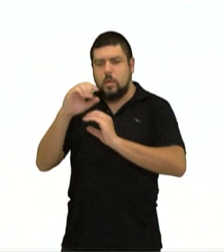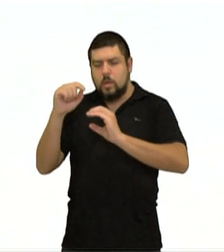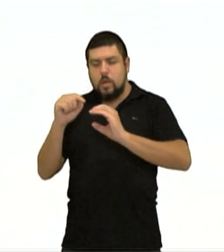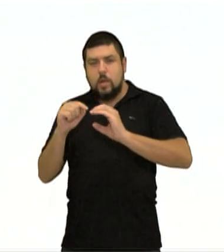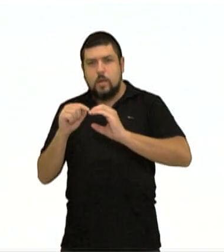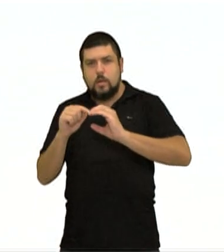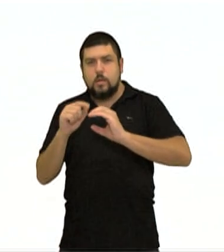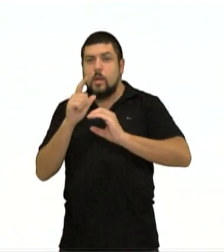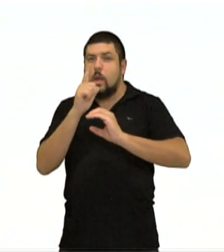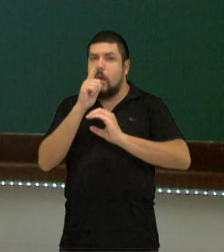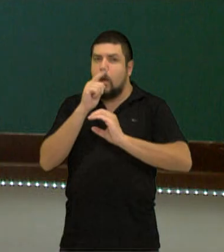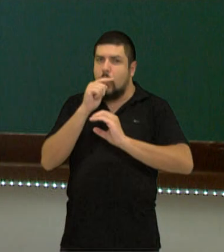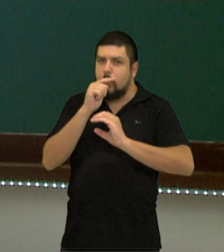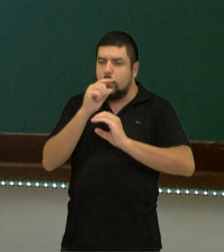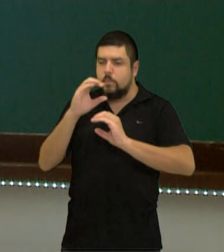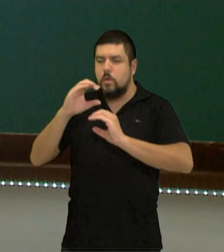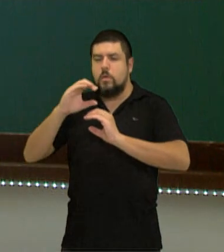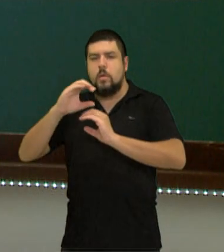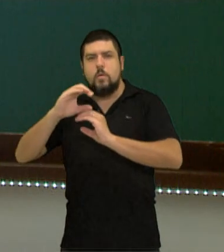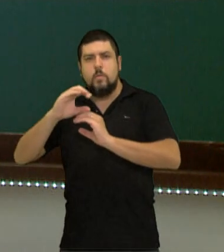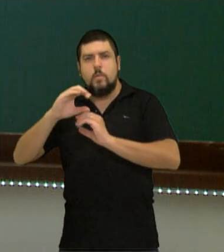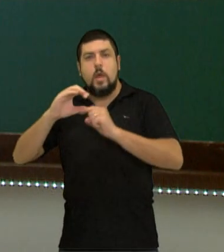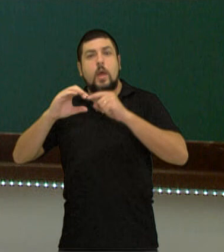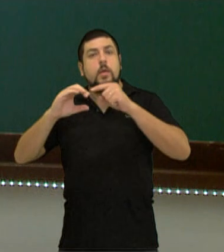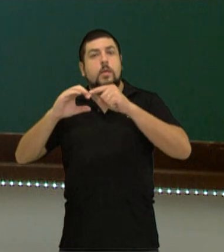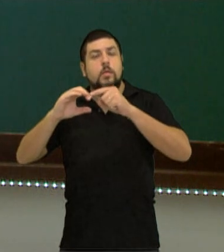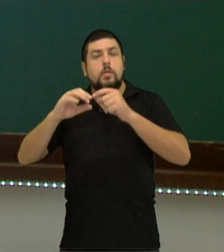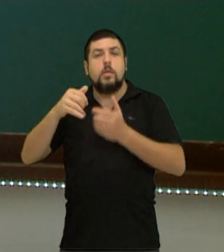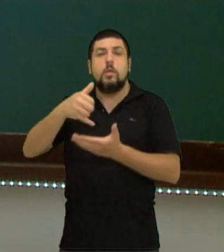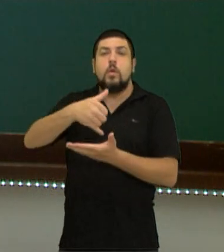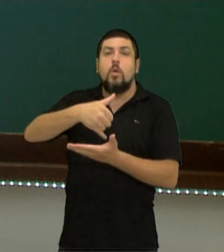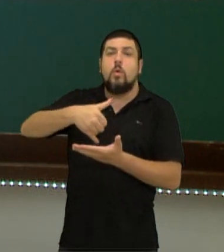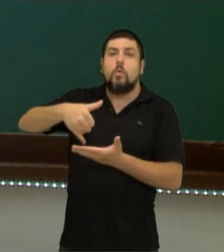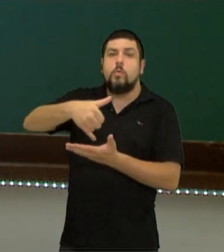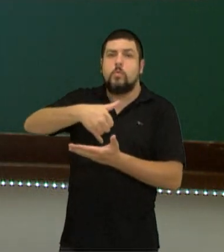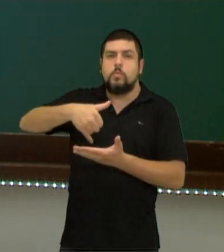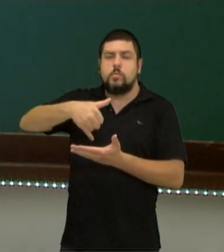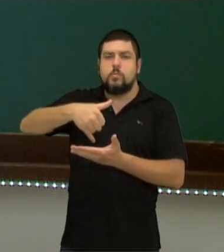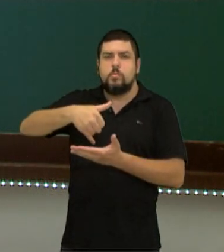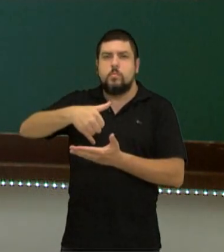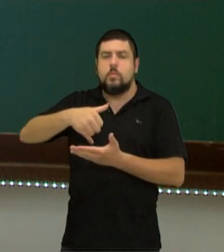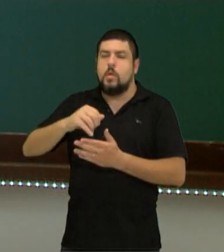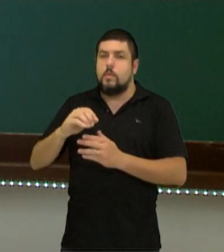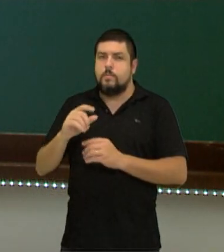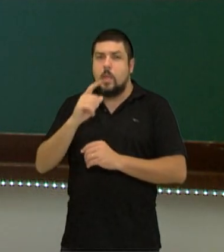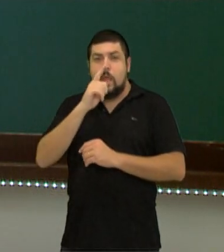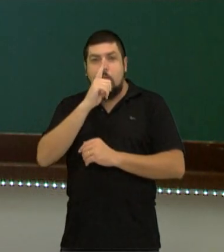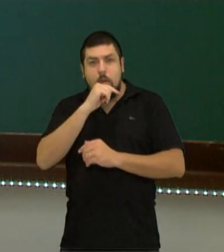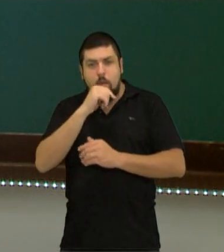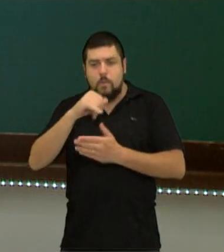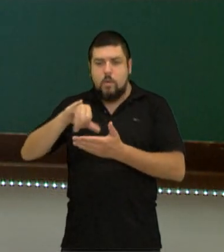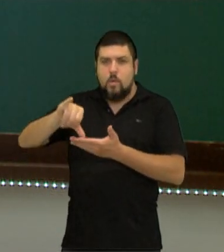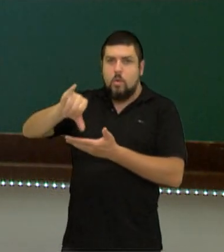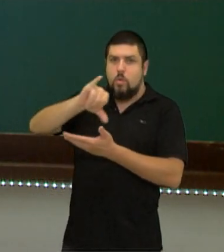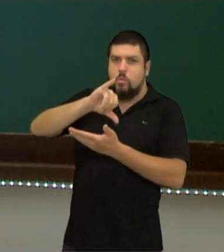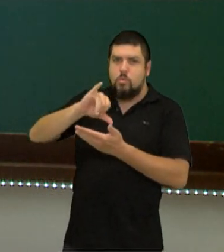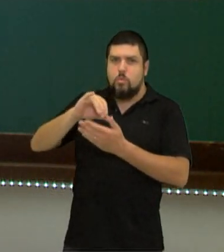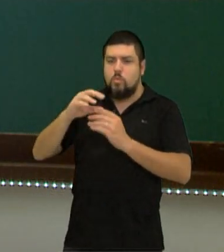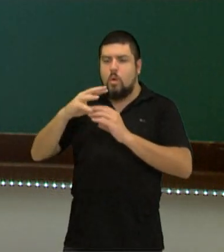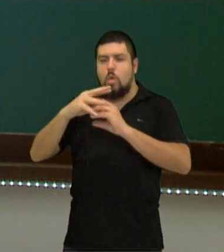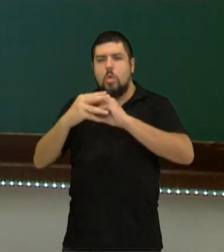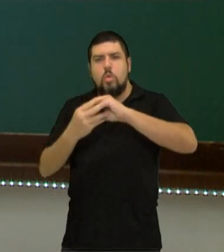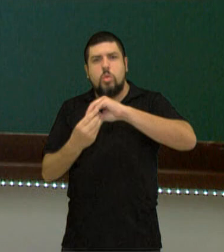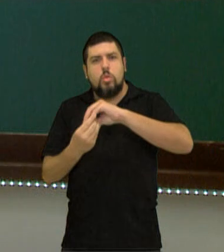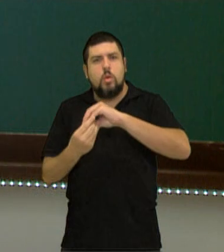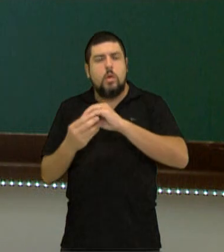mais escuro, o óleo de cozinha. Eles não se misturam, então eu percebo na parte superior o óleo